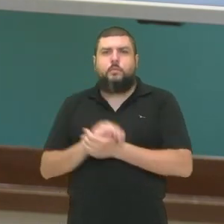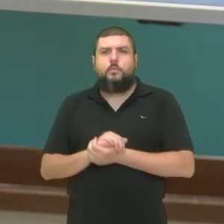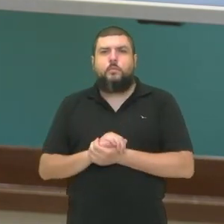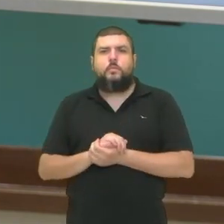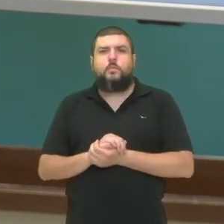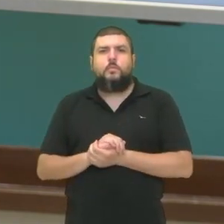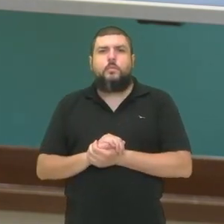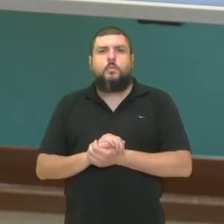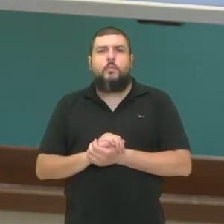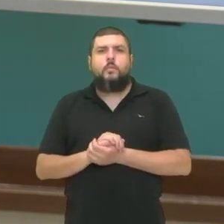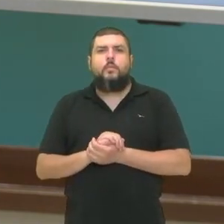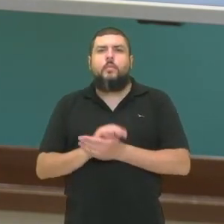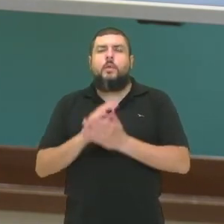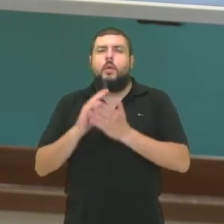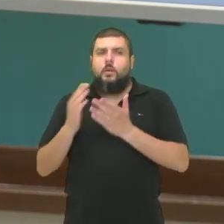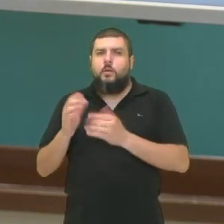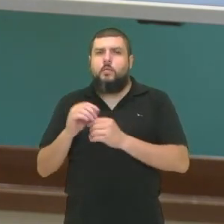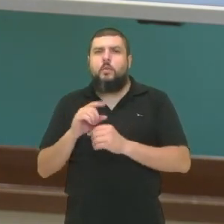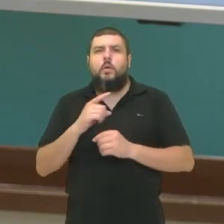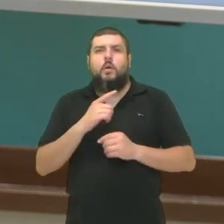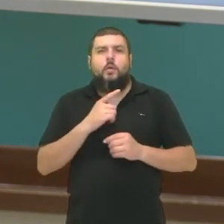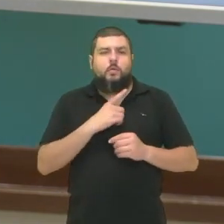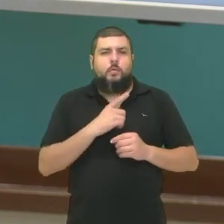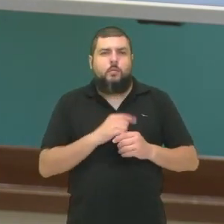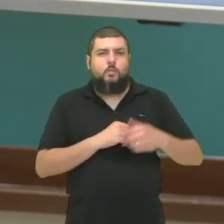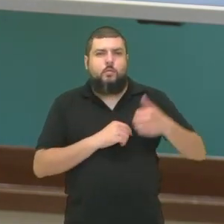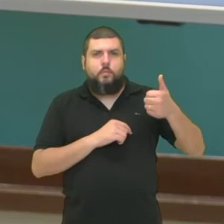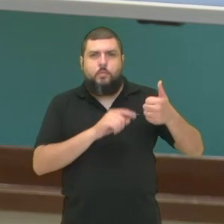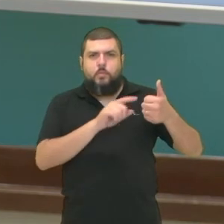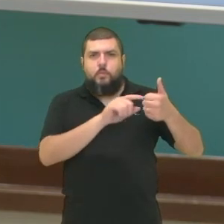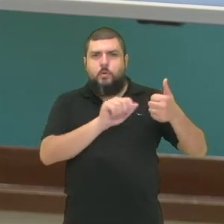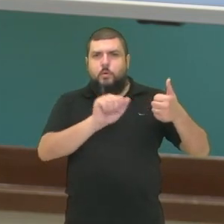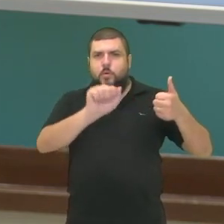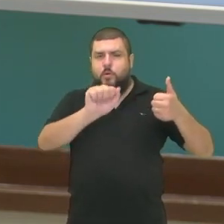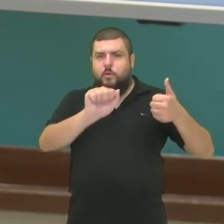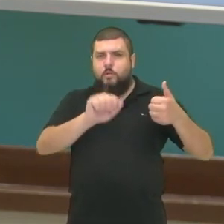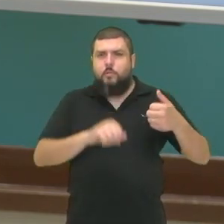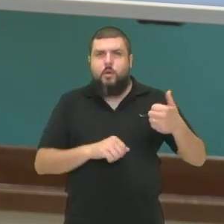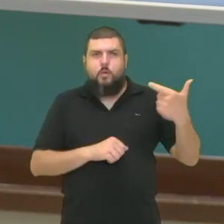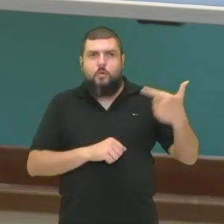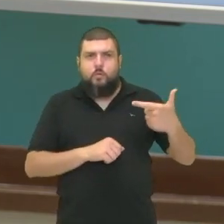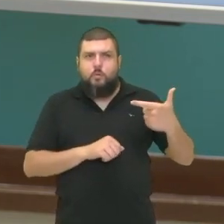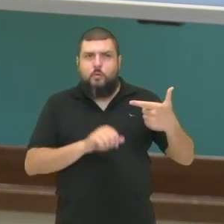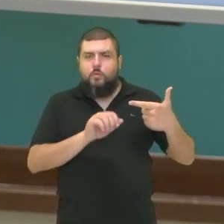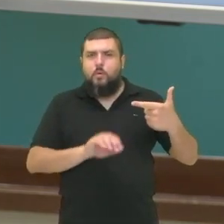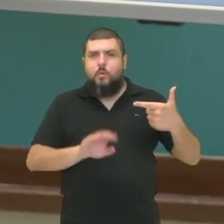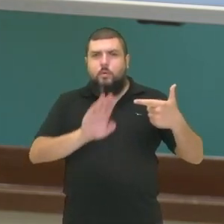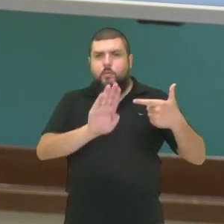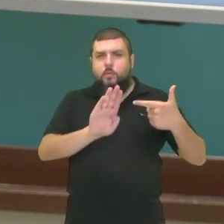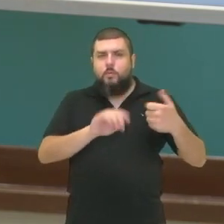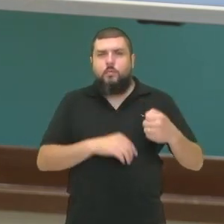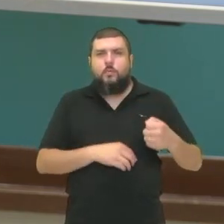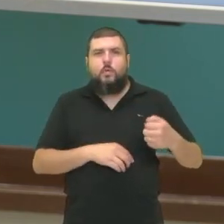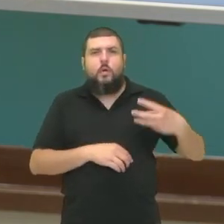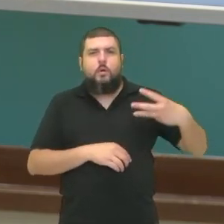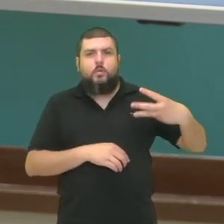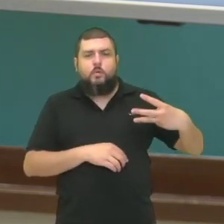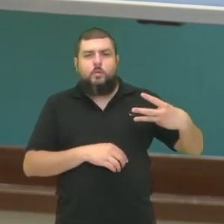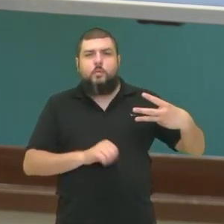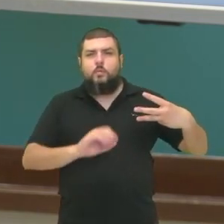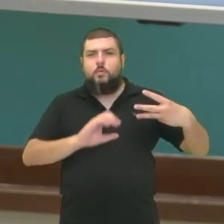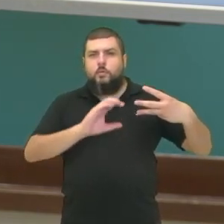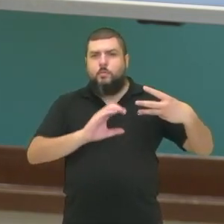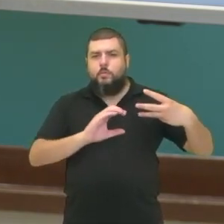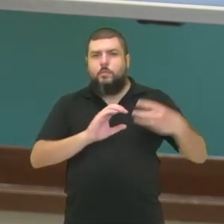eu vou ter aqui o primeiro ponto, que é o ponto A, o segundo ponto, que é o ponto B, e o terceiro ponto, que é o ponto